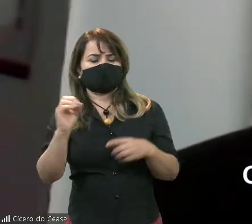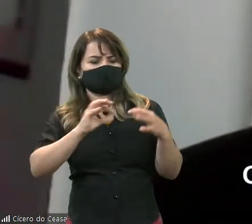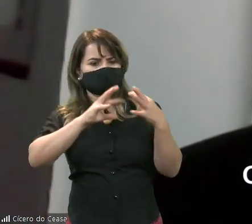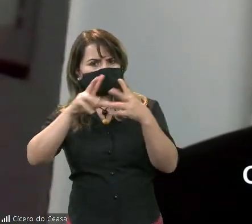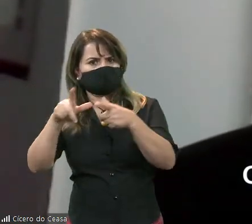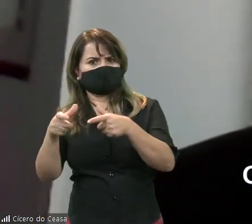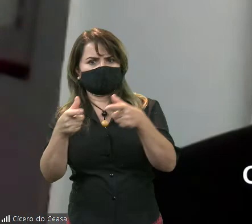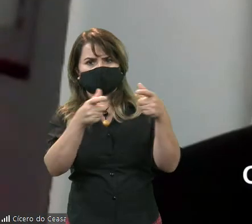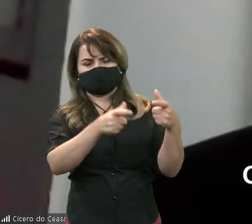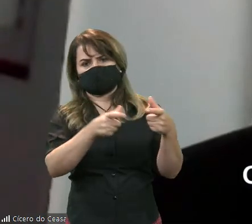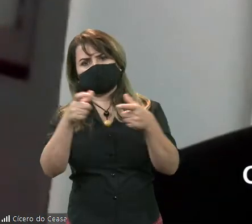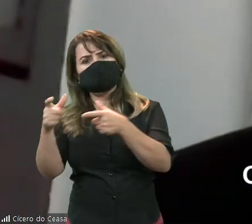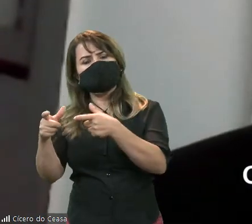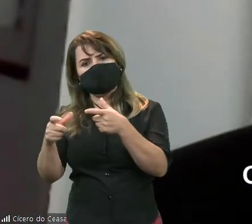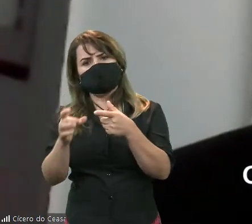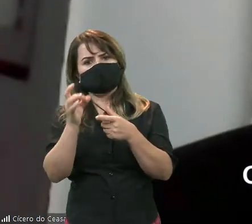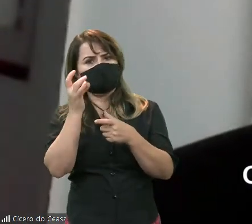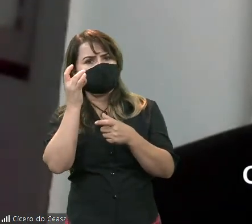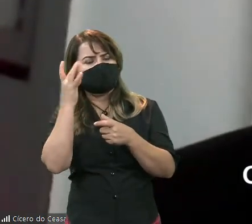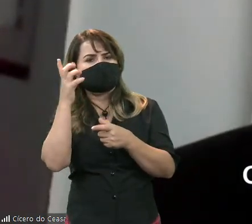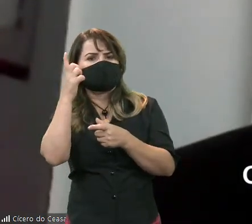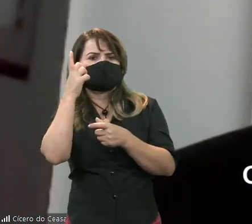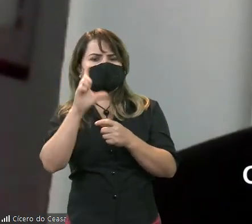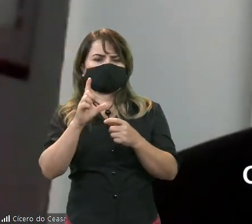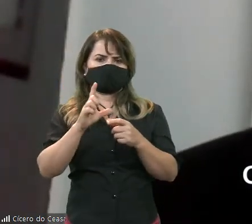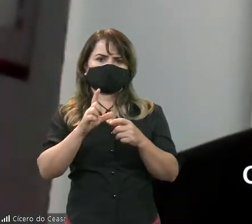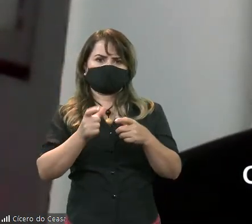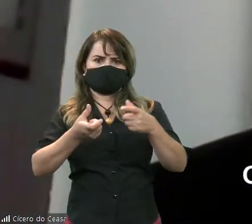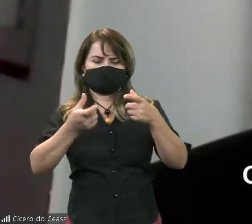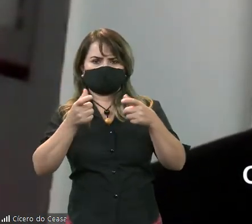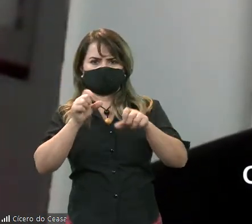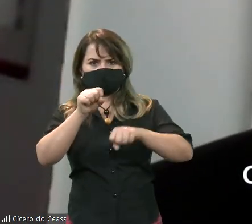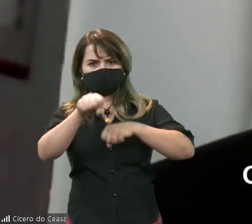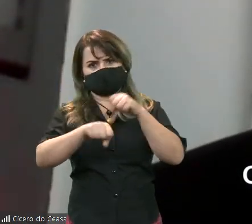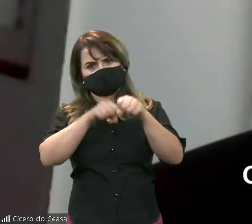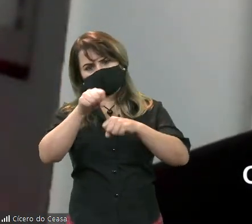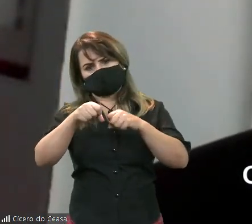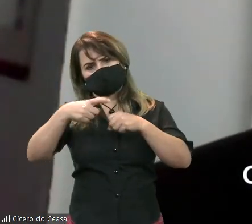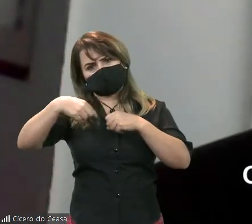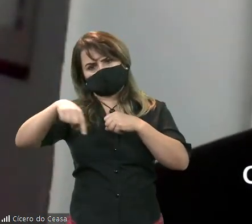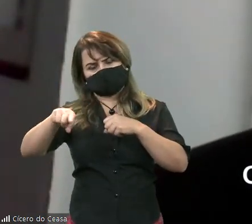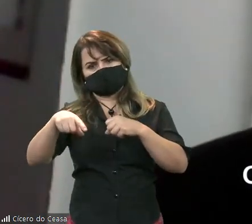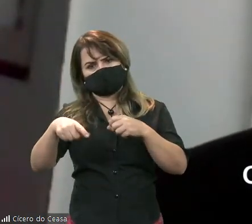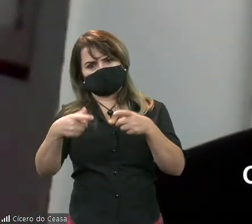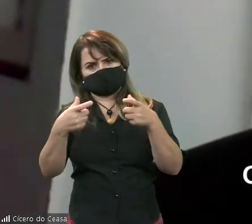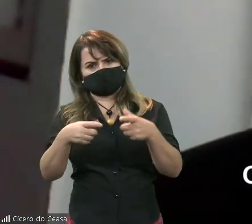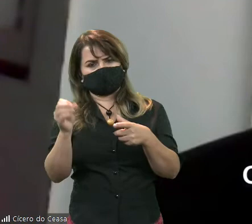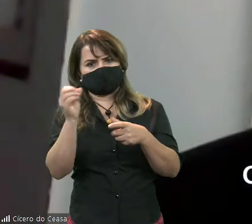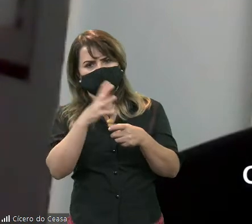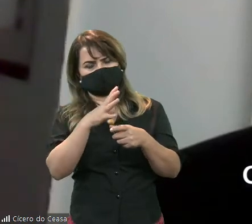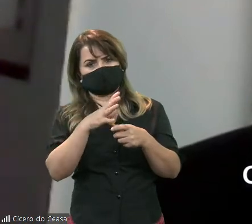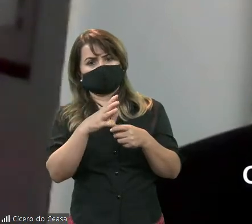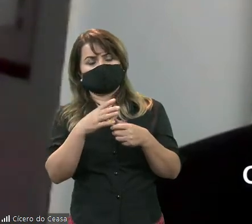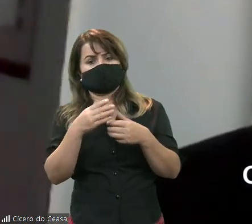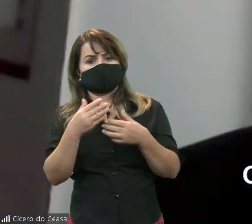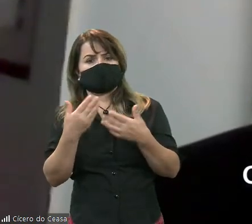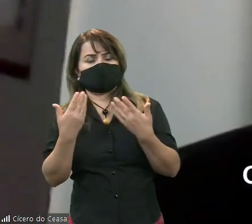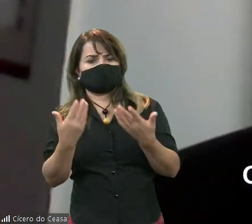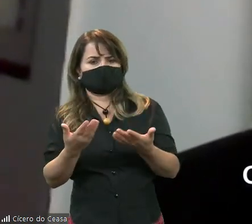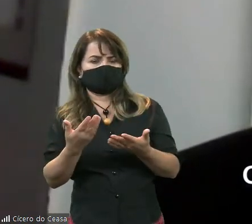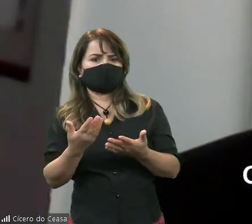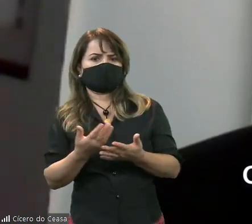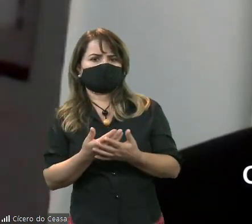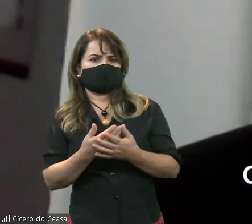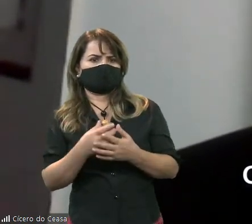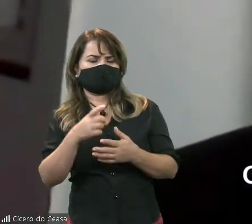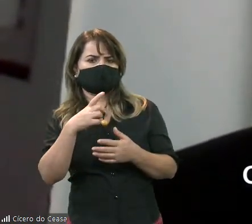a facilidade de ir para as suas empresas na região norte da cidade, onde se localiza